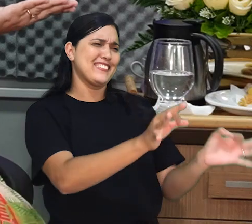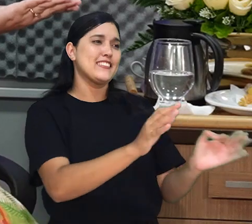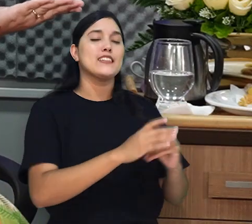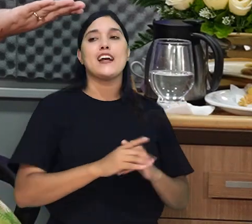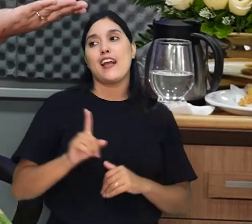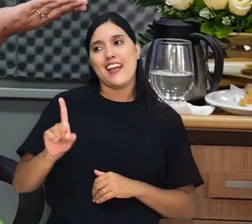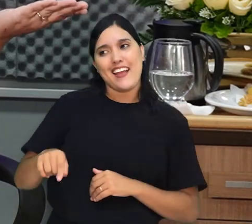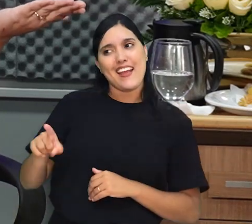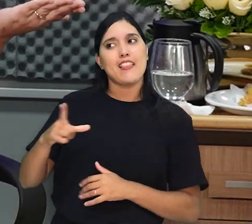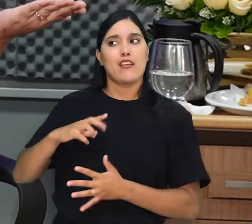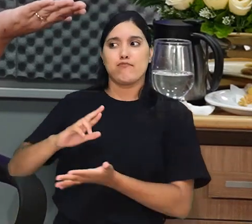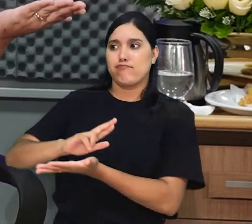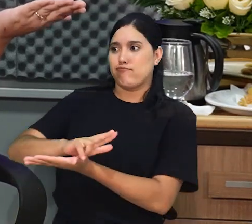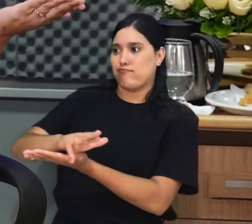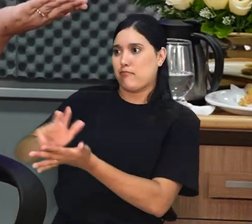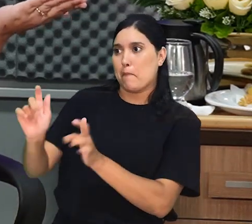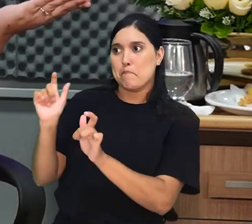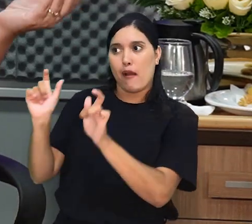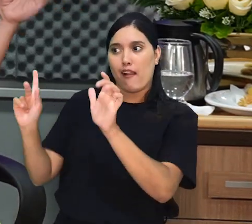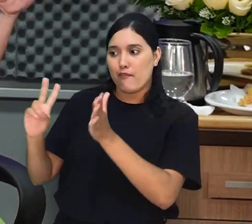agora... Vem tanto...